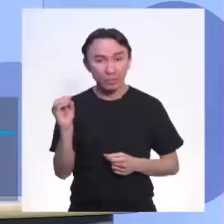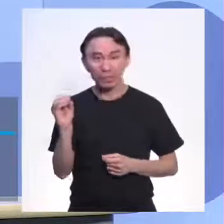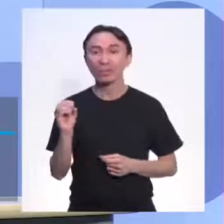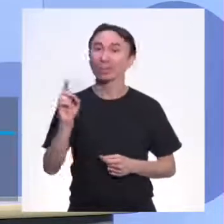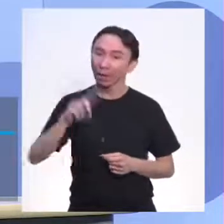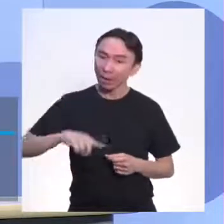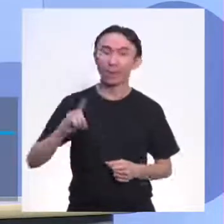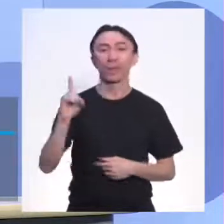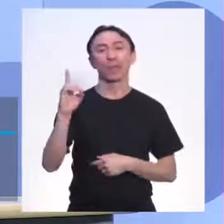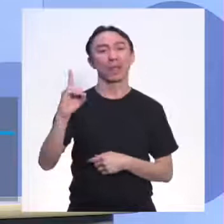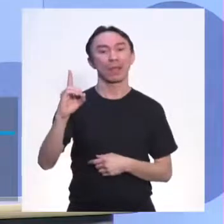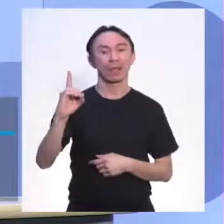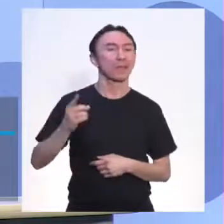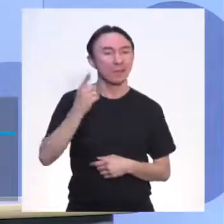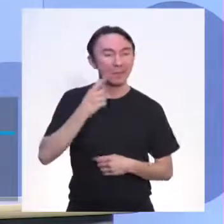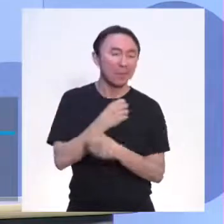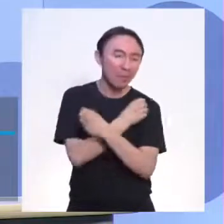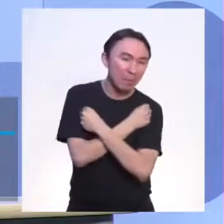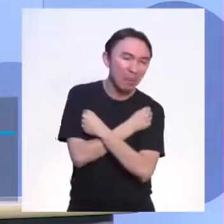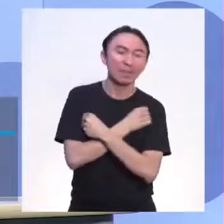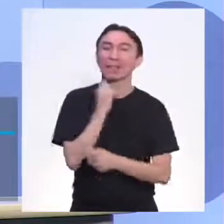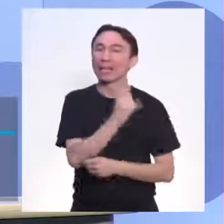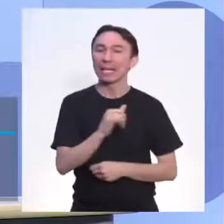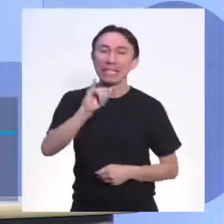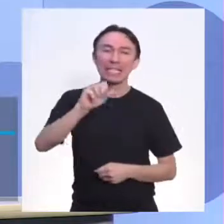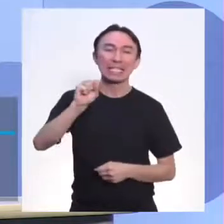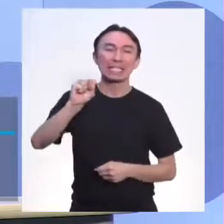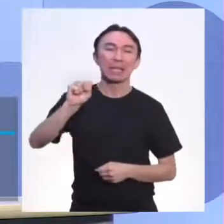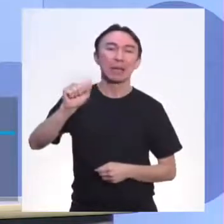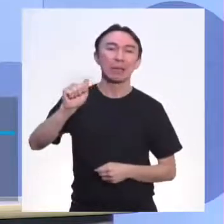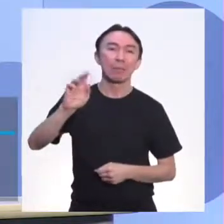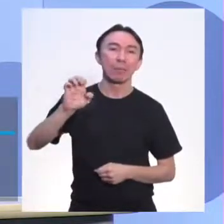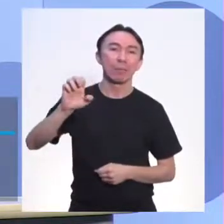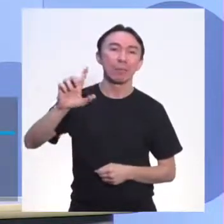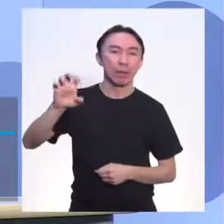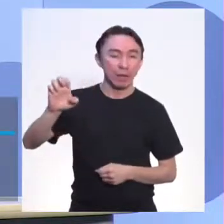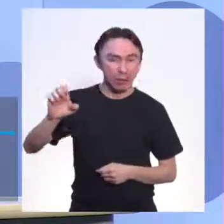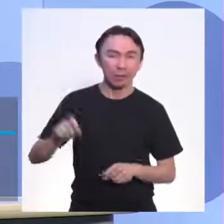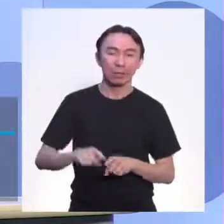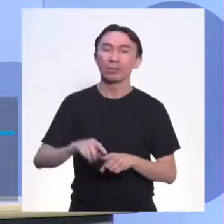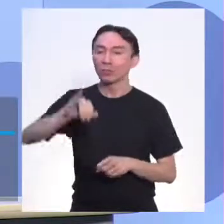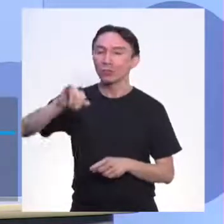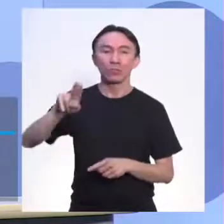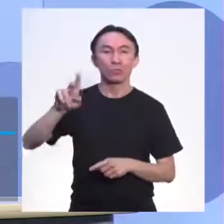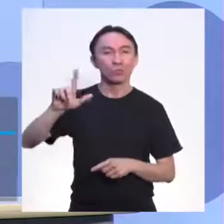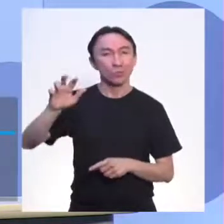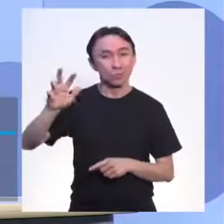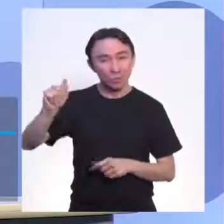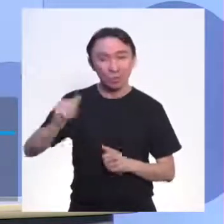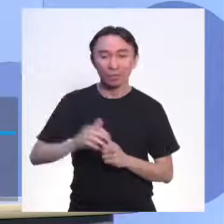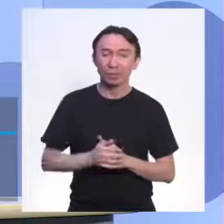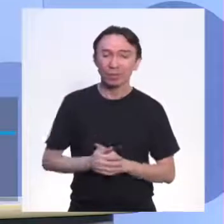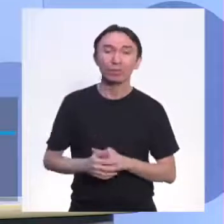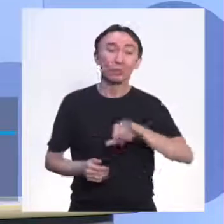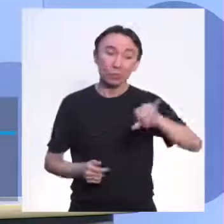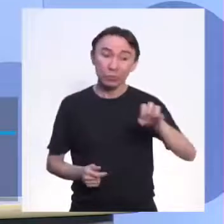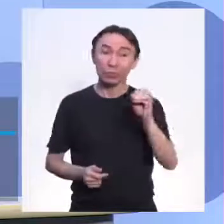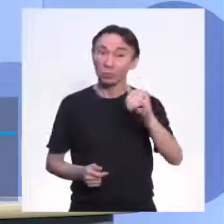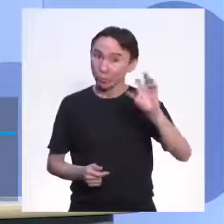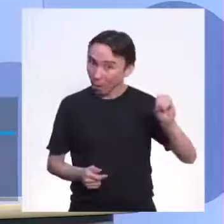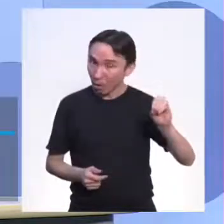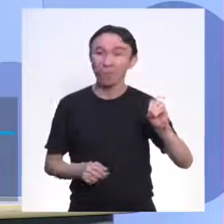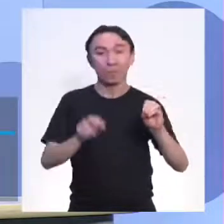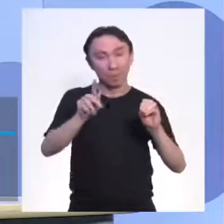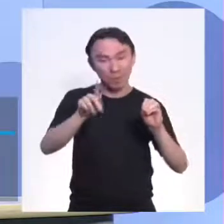D. Então vamos para os abraços para Isabelle, Ana Júlia, Mariana, da professora Mara, João e Pedro, são 2 alunos,